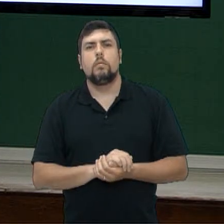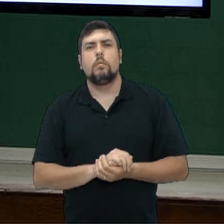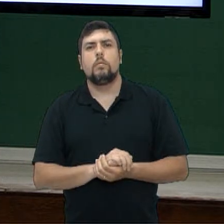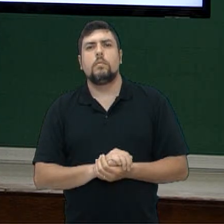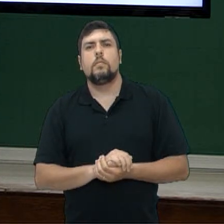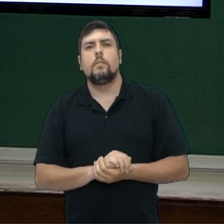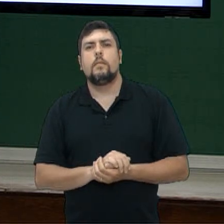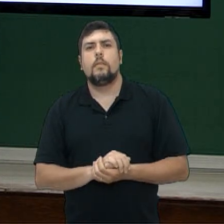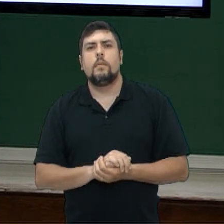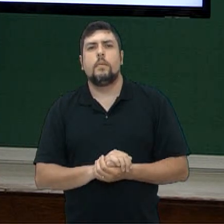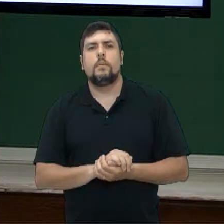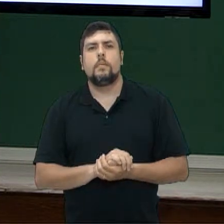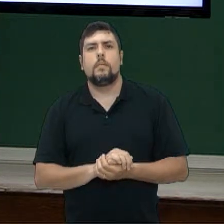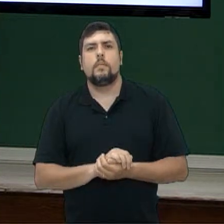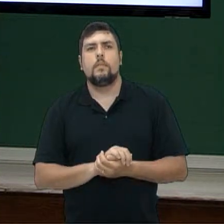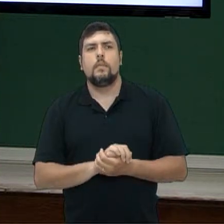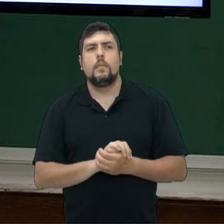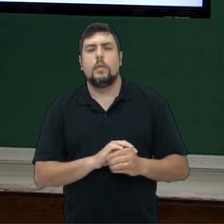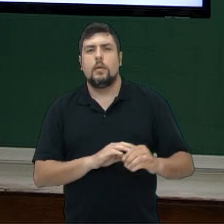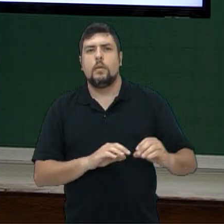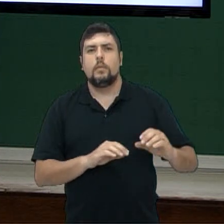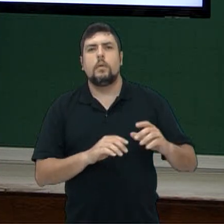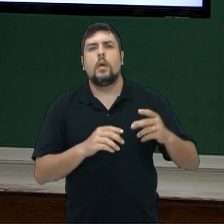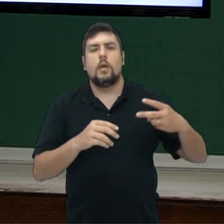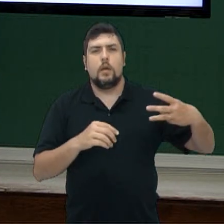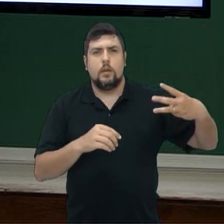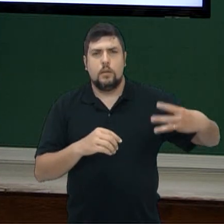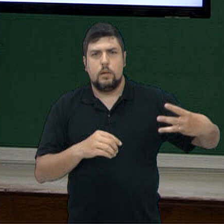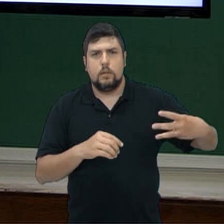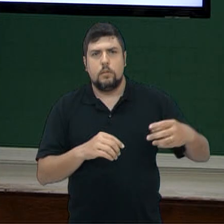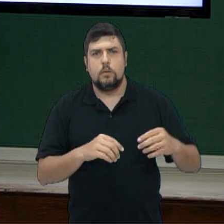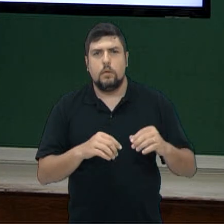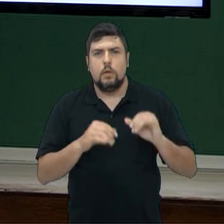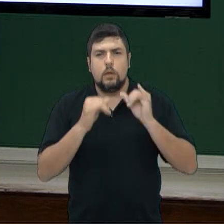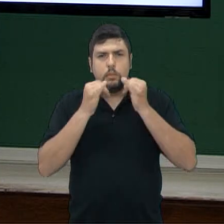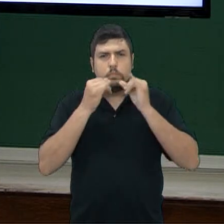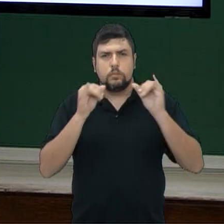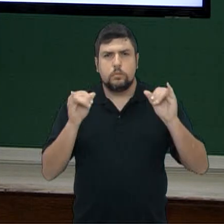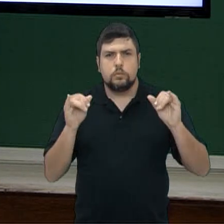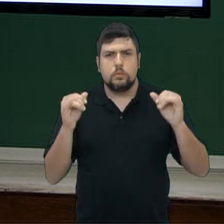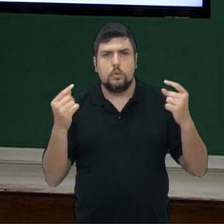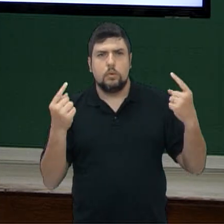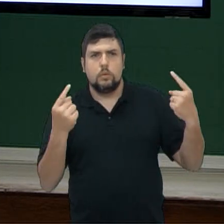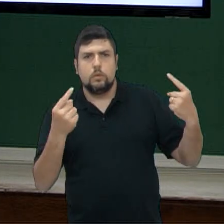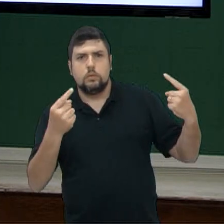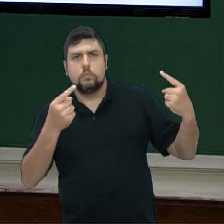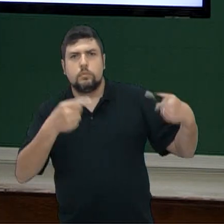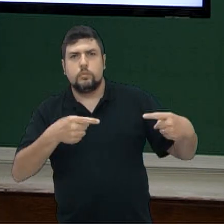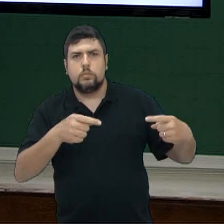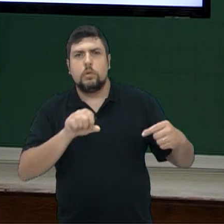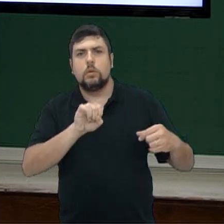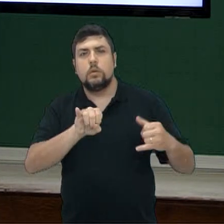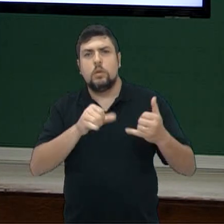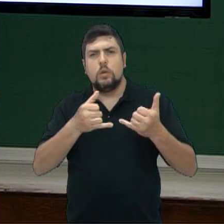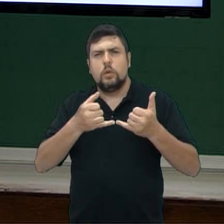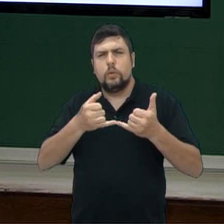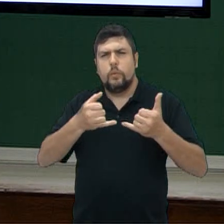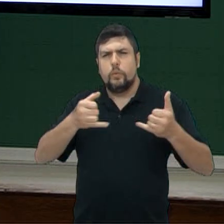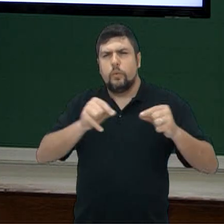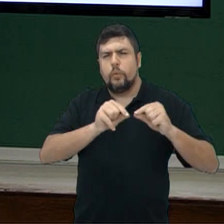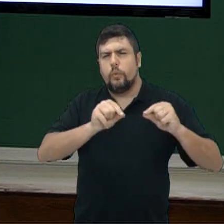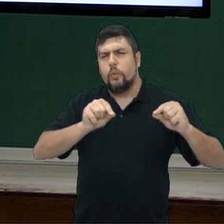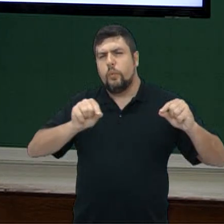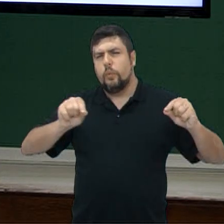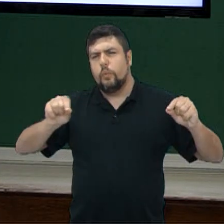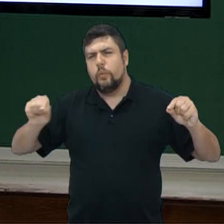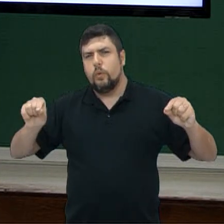A próxima aqui, a corrente elétrica sofre maior oposição à passagem em um fio longo, se